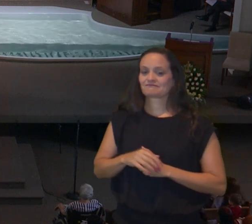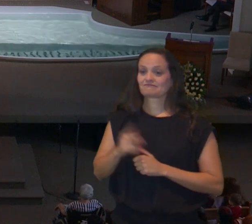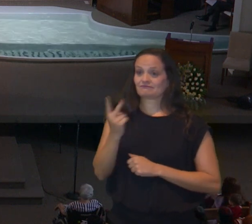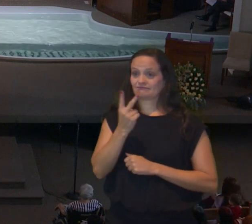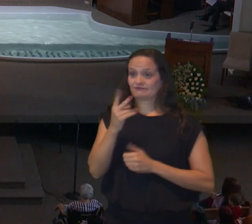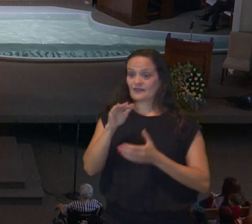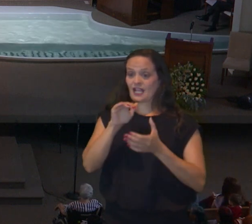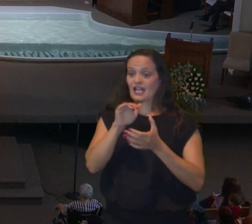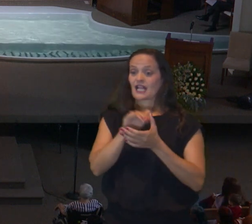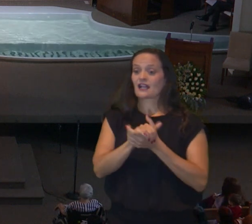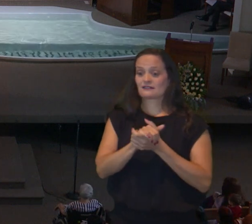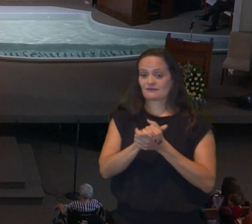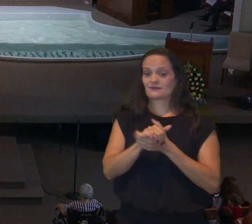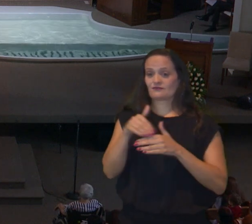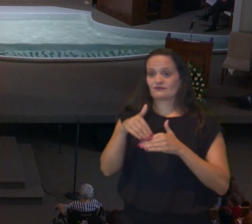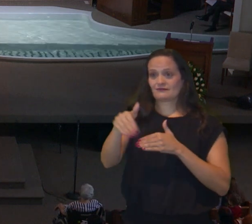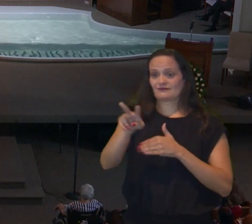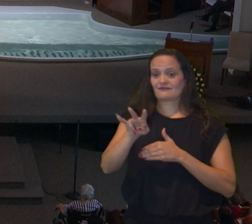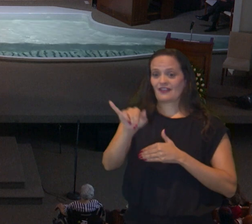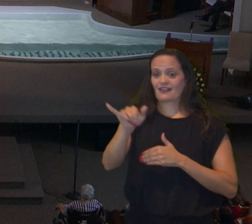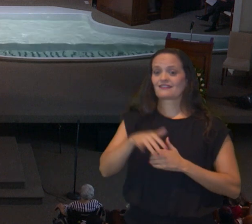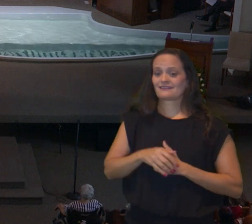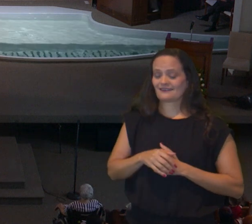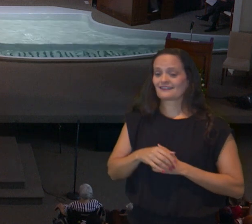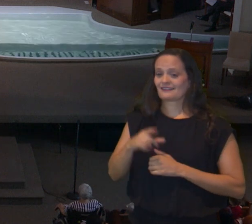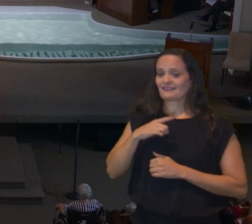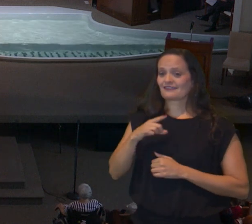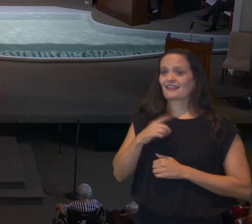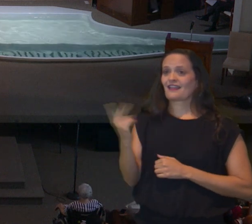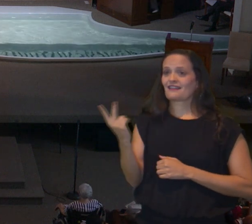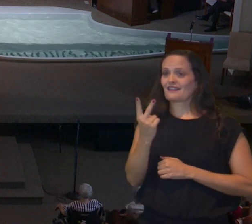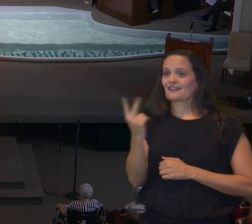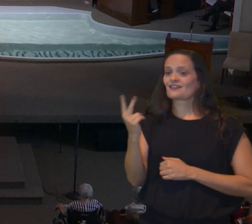marcado. Uma bênção este casal.